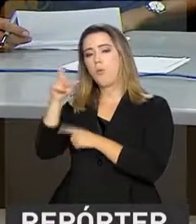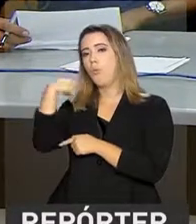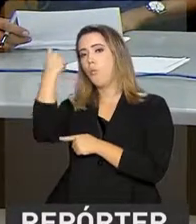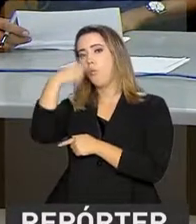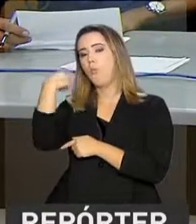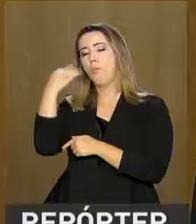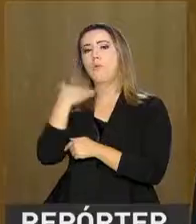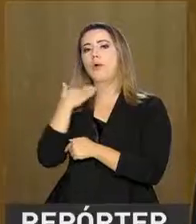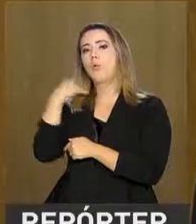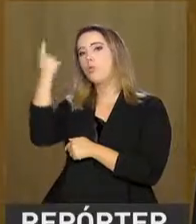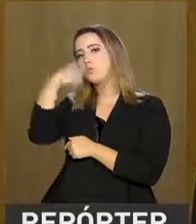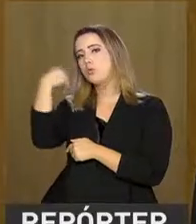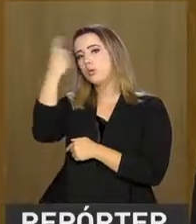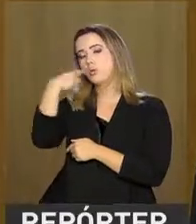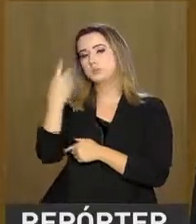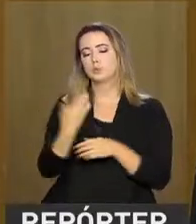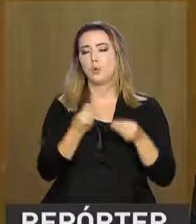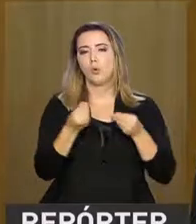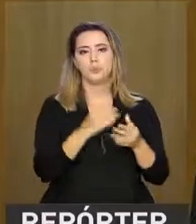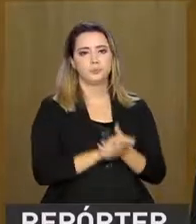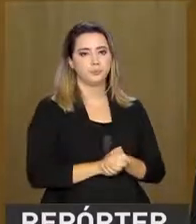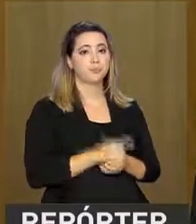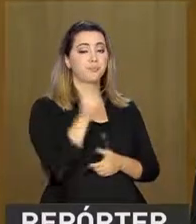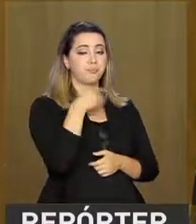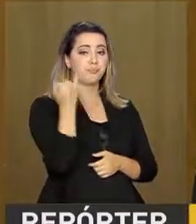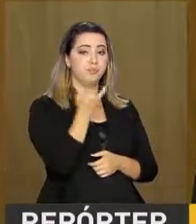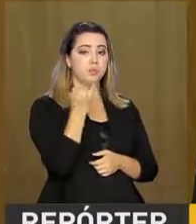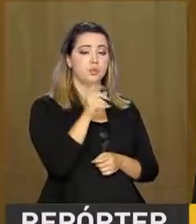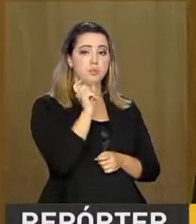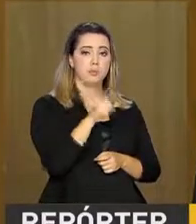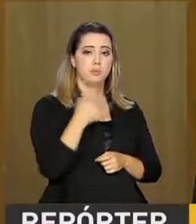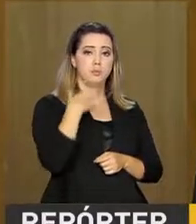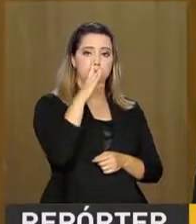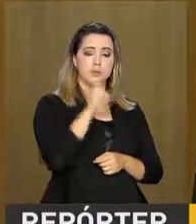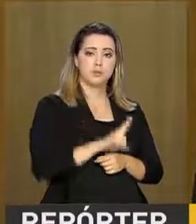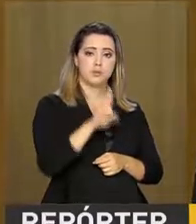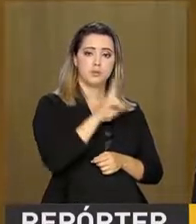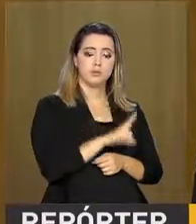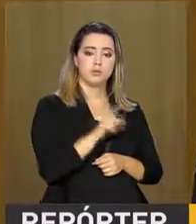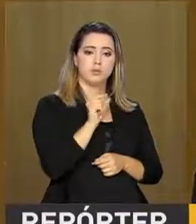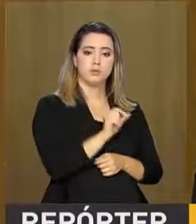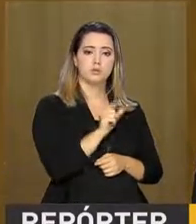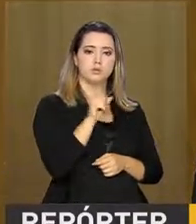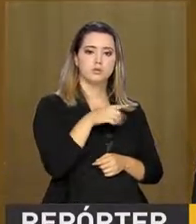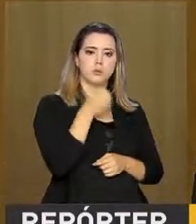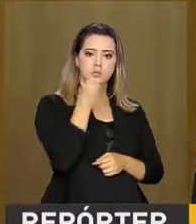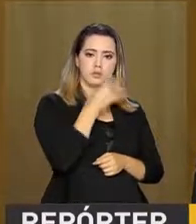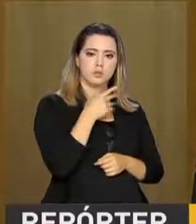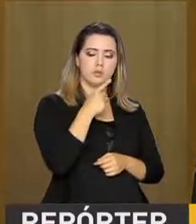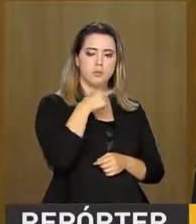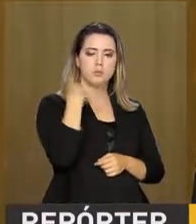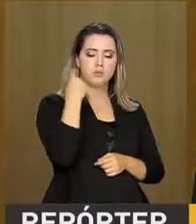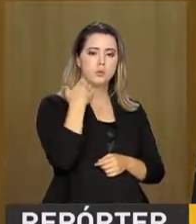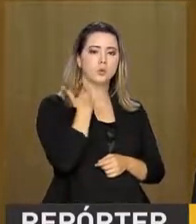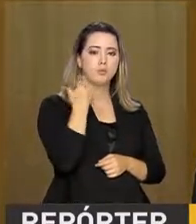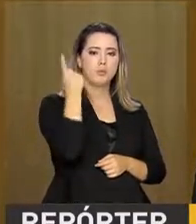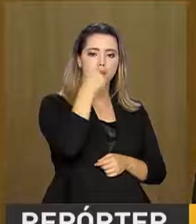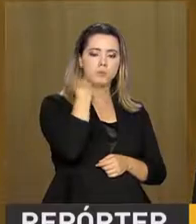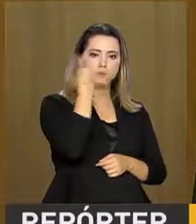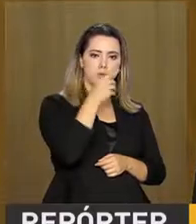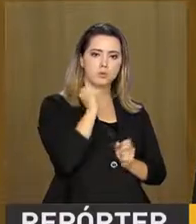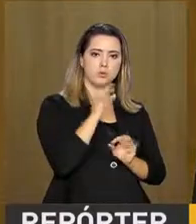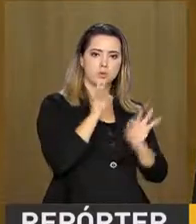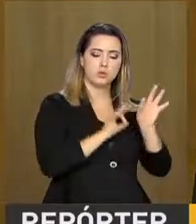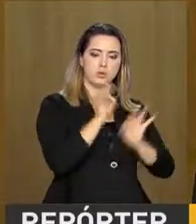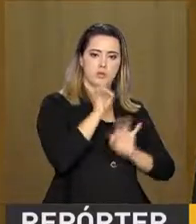funcionar? A regulamentação do banco de horas é importante para ele ser mais utilizado. O que é interessante do banco de horas é você poder organizar a